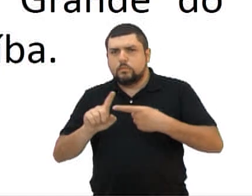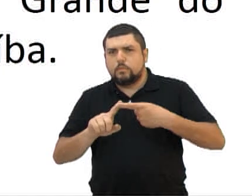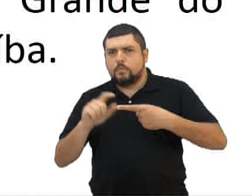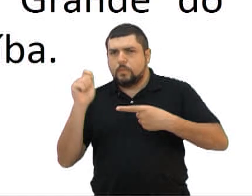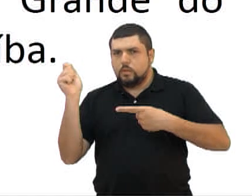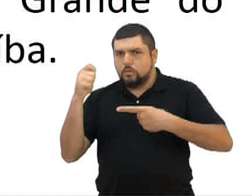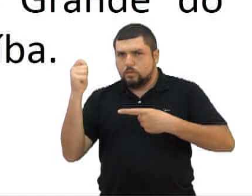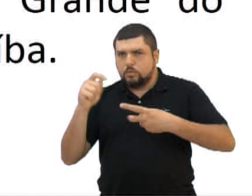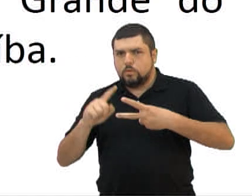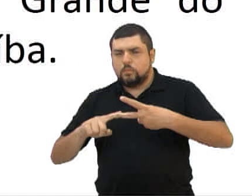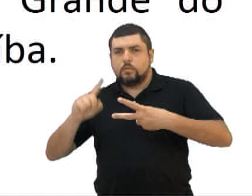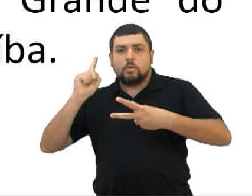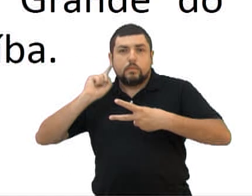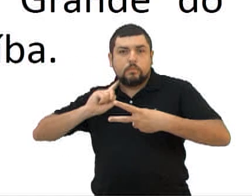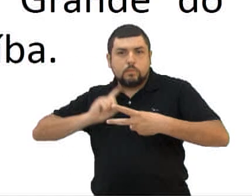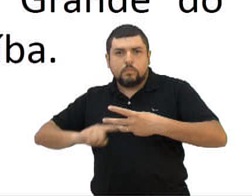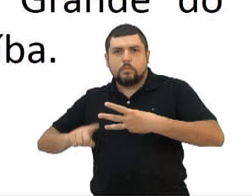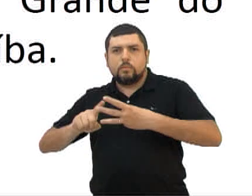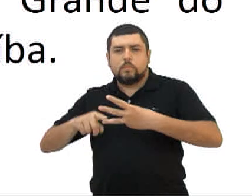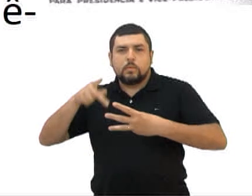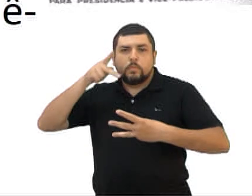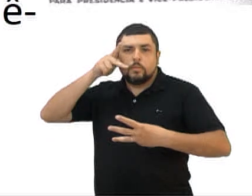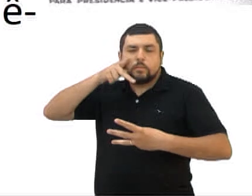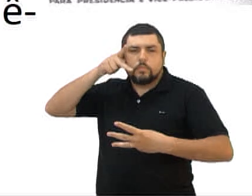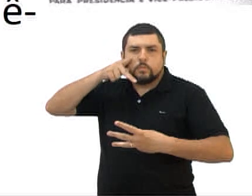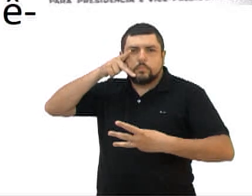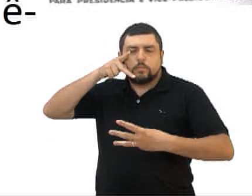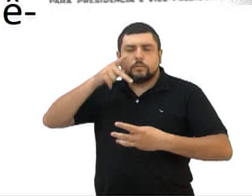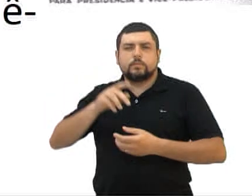Sul, Minas Gerais e Paraíba.